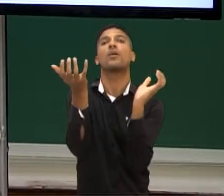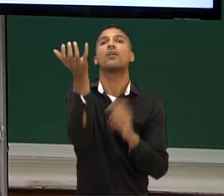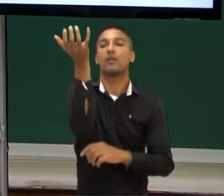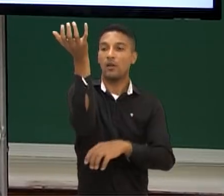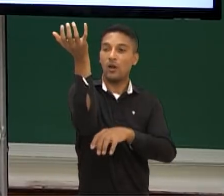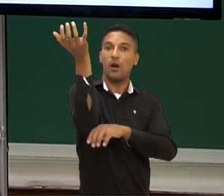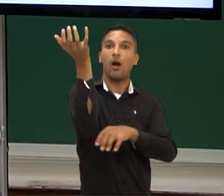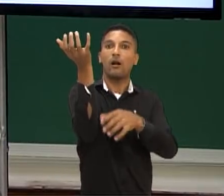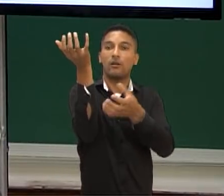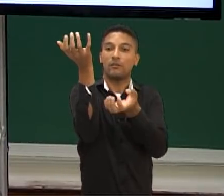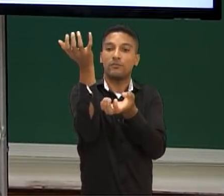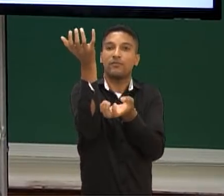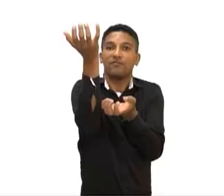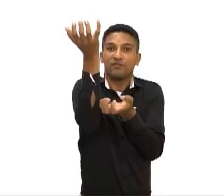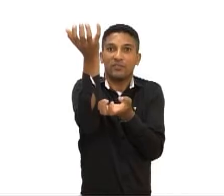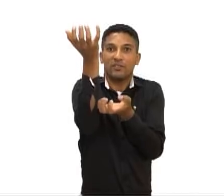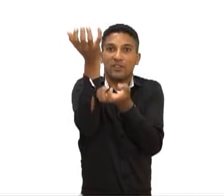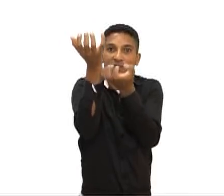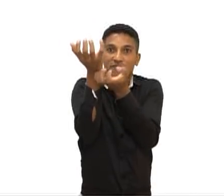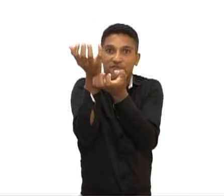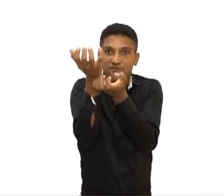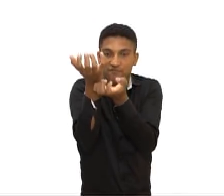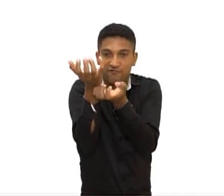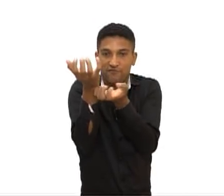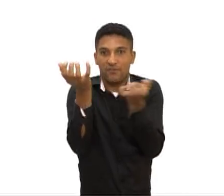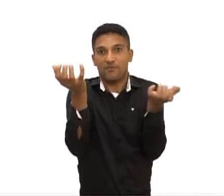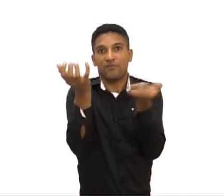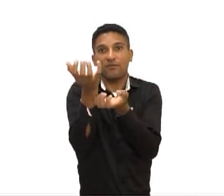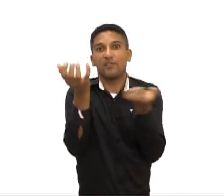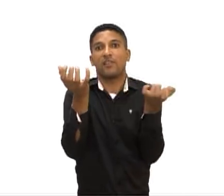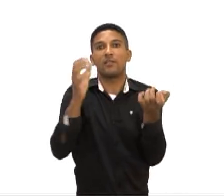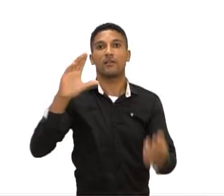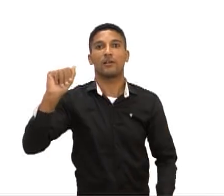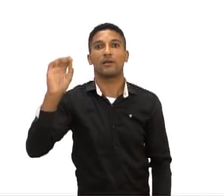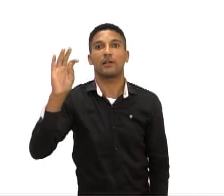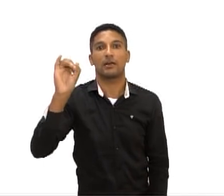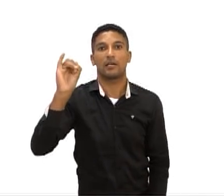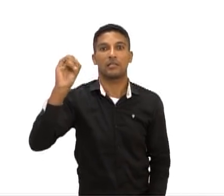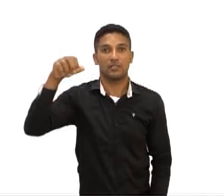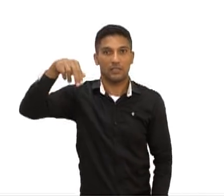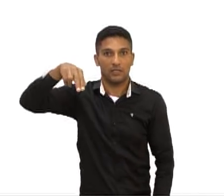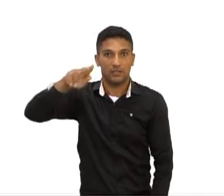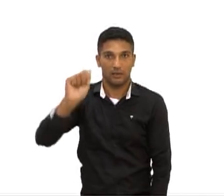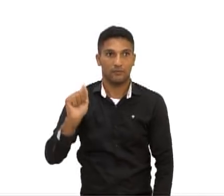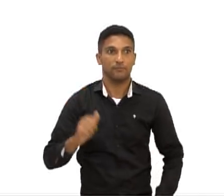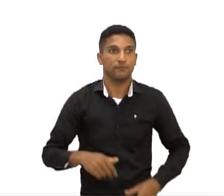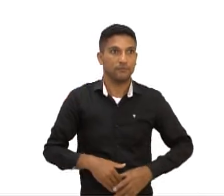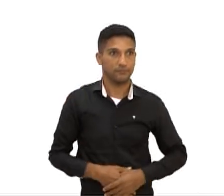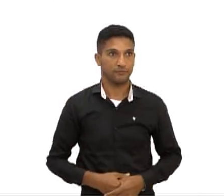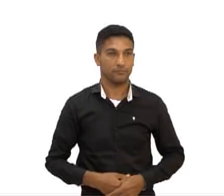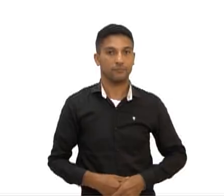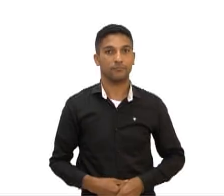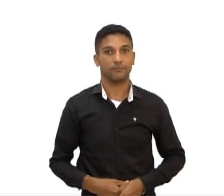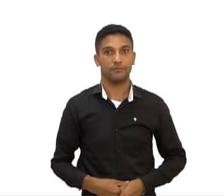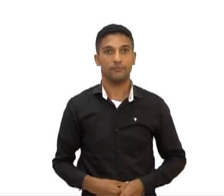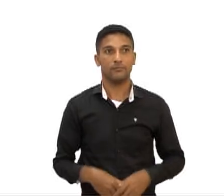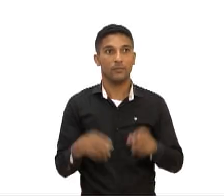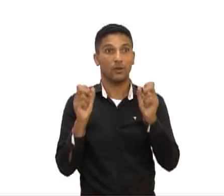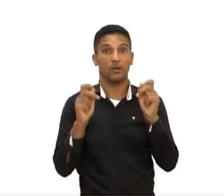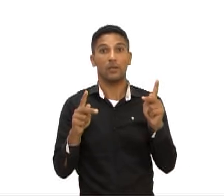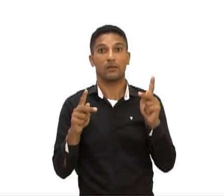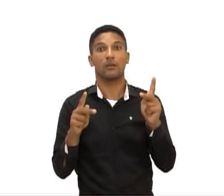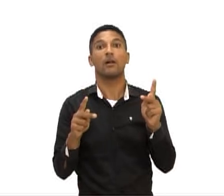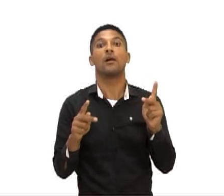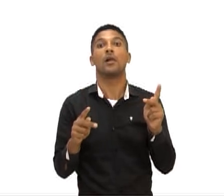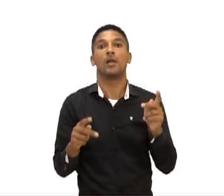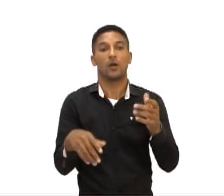dessa vegetação. A floresta amazônica, ela abrange principalmente a região norte do país, além das partes